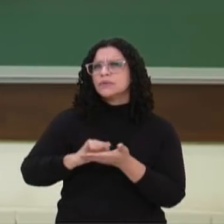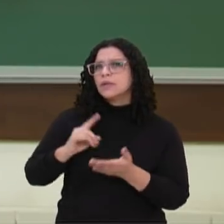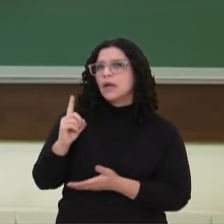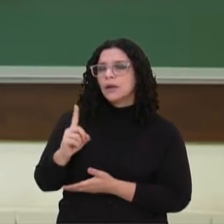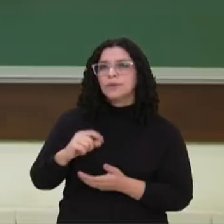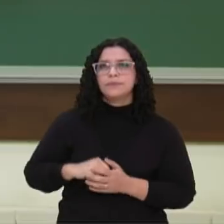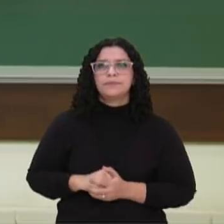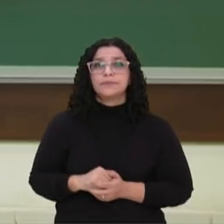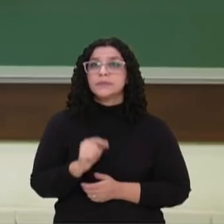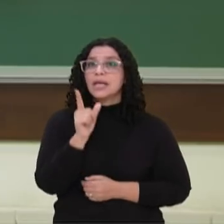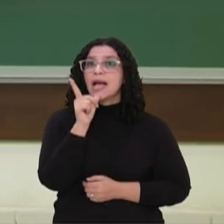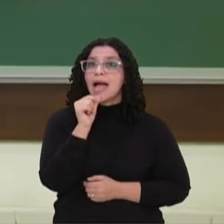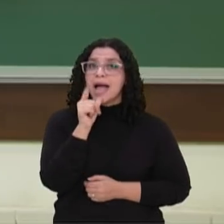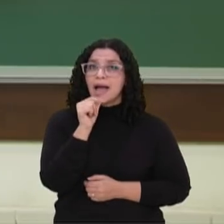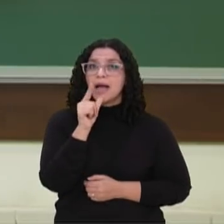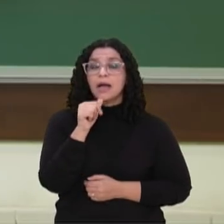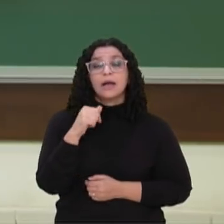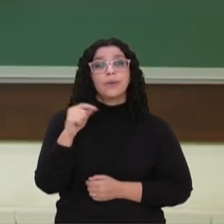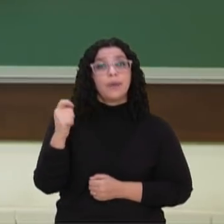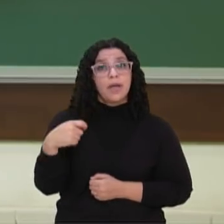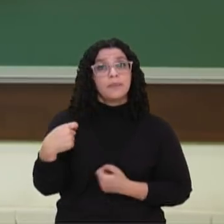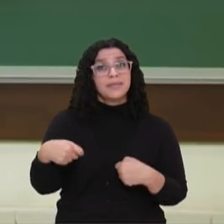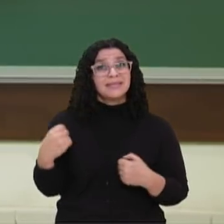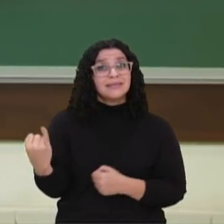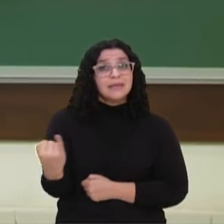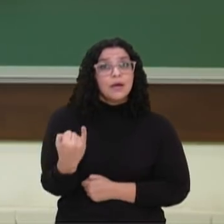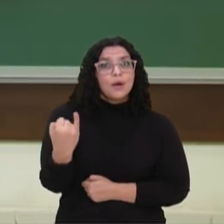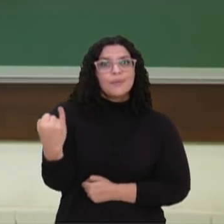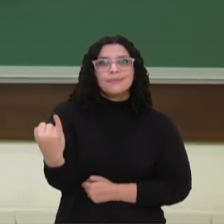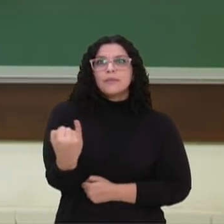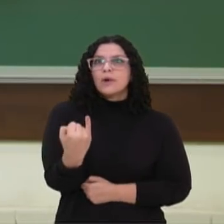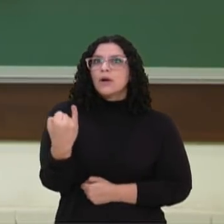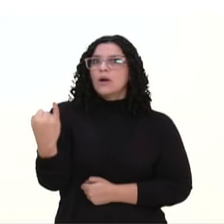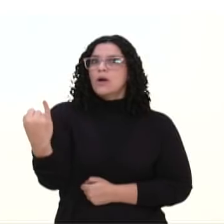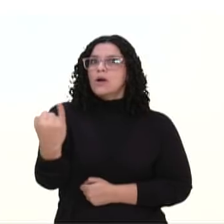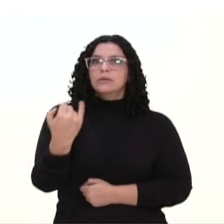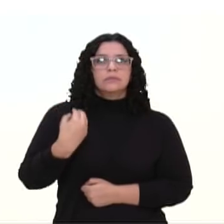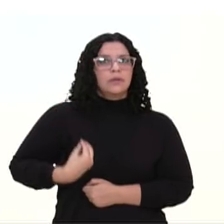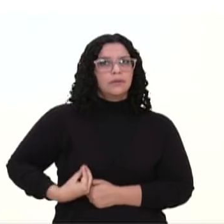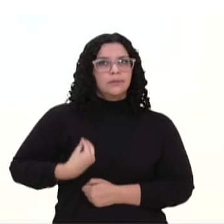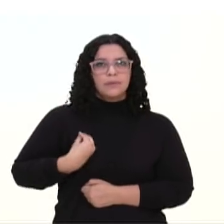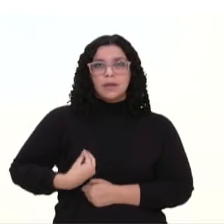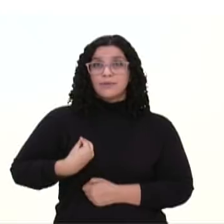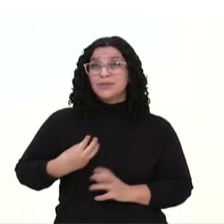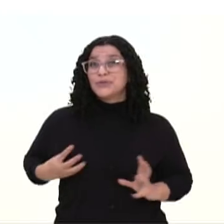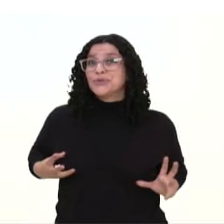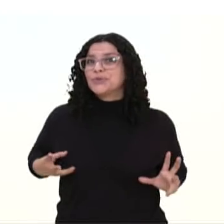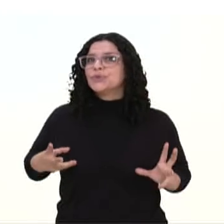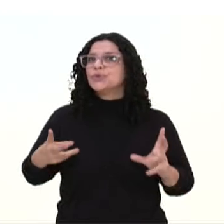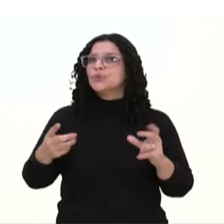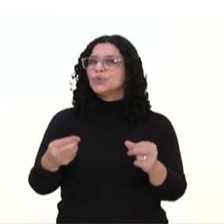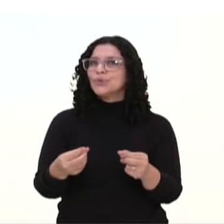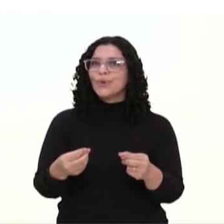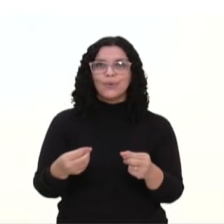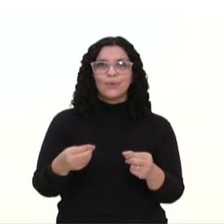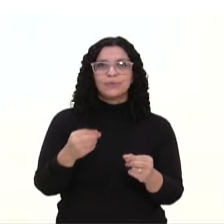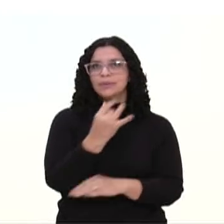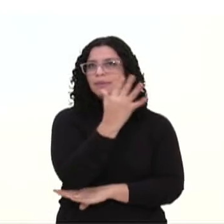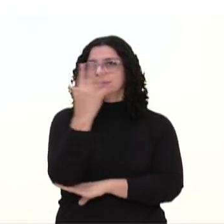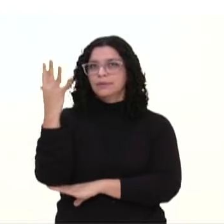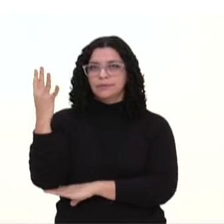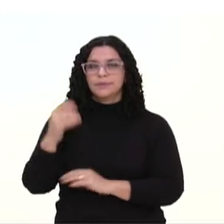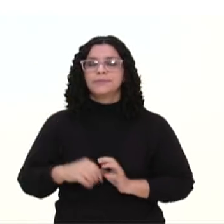1. A água é um elemento de fundamental importância para a vida de todas as espécies da